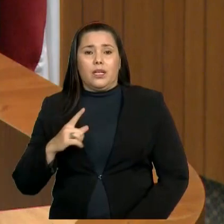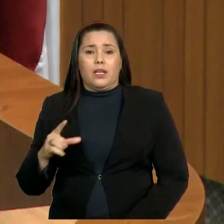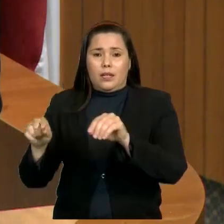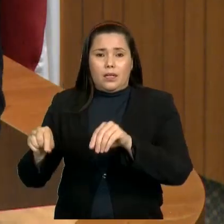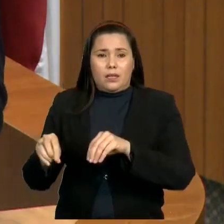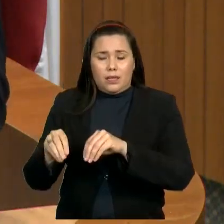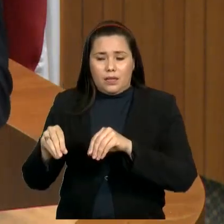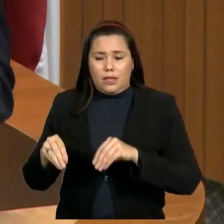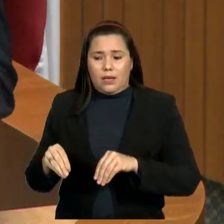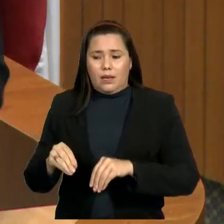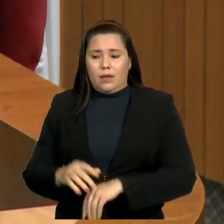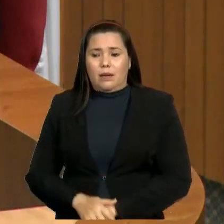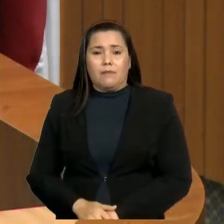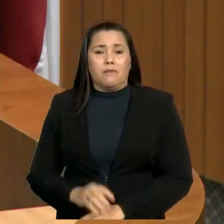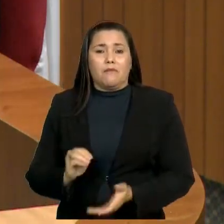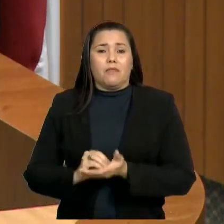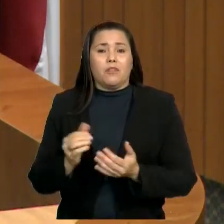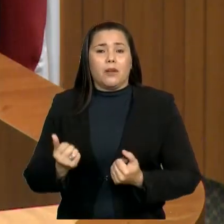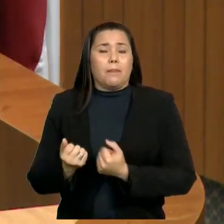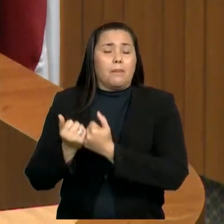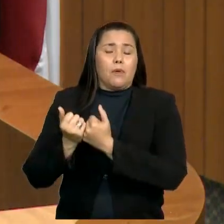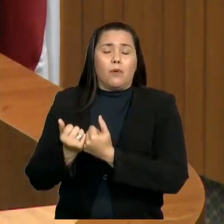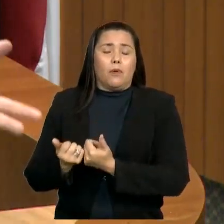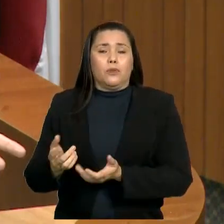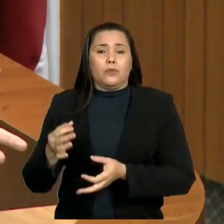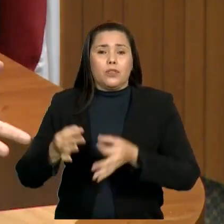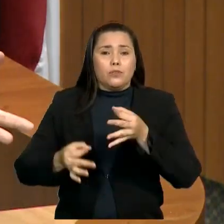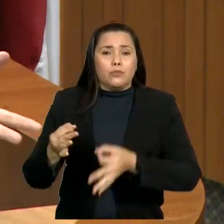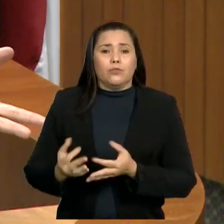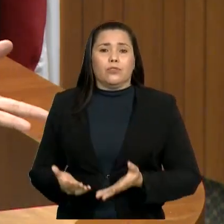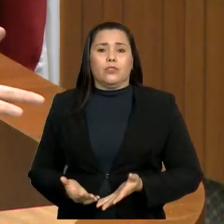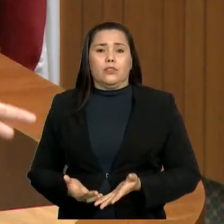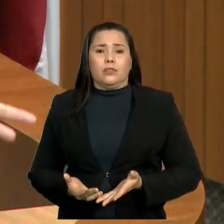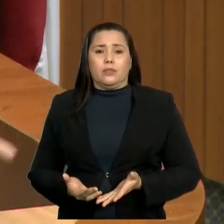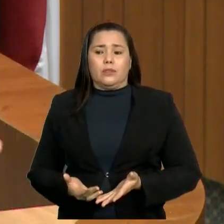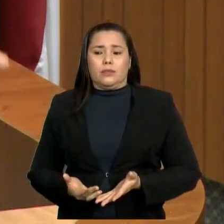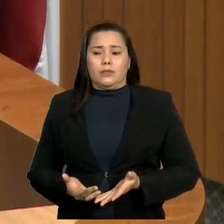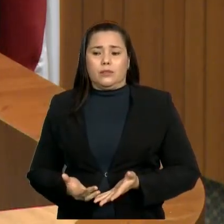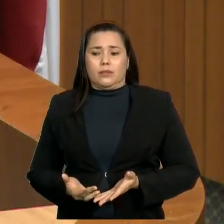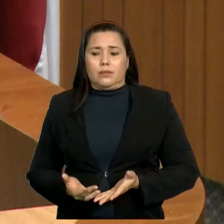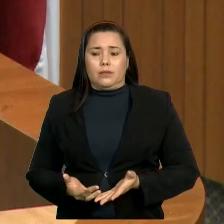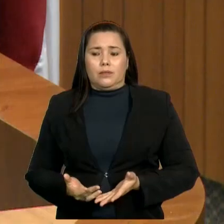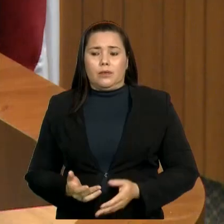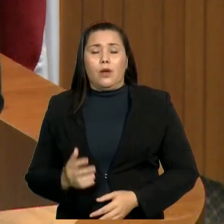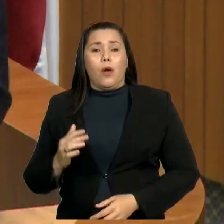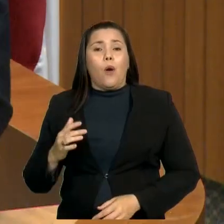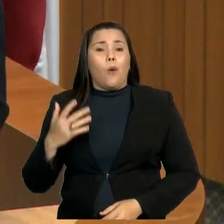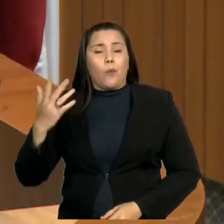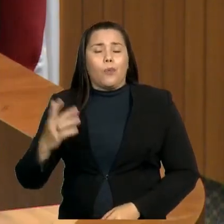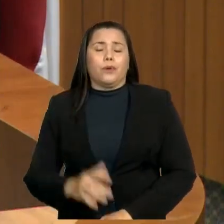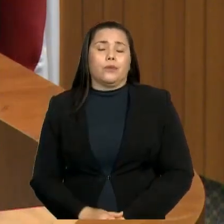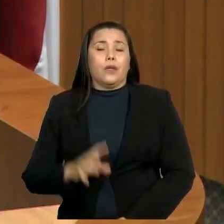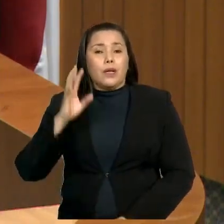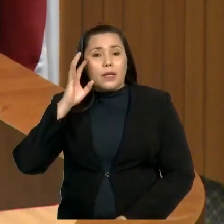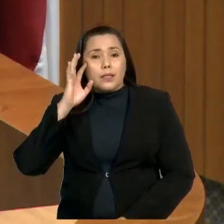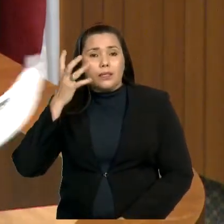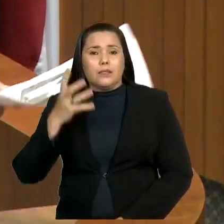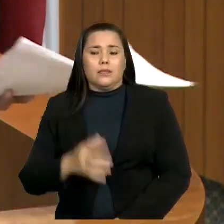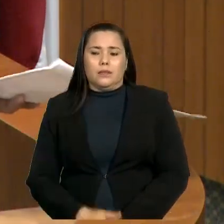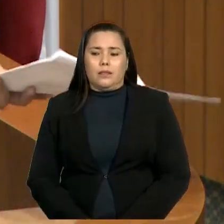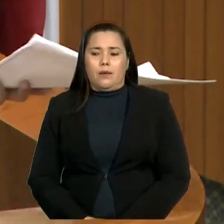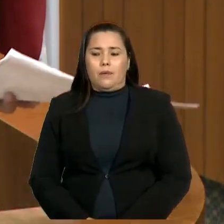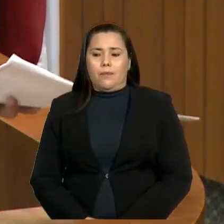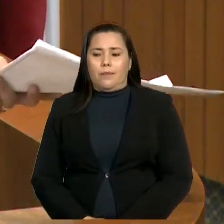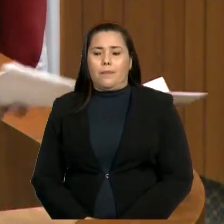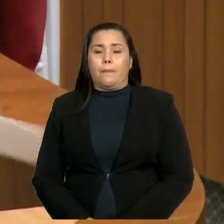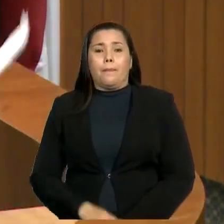apoio estado como o judiciário não tem mais respeito a suas decisões quando a decisão sai do Judiciário manda reintegrar tem uma